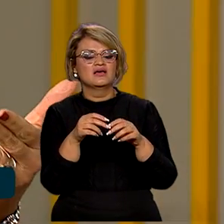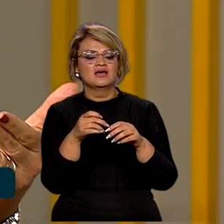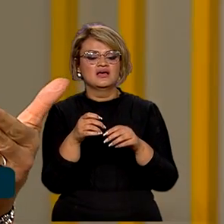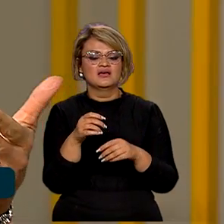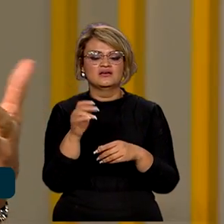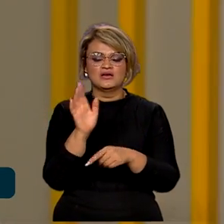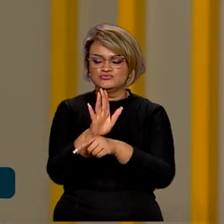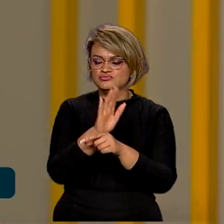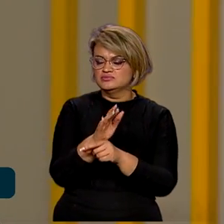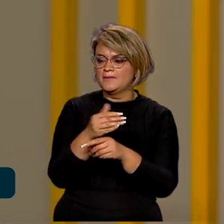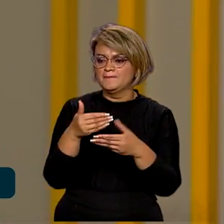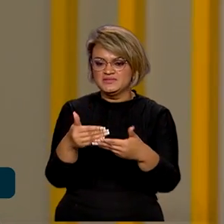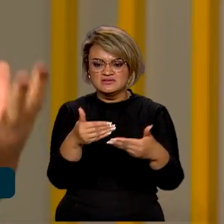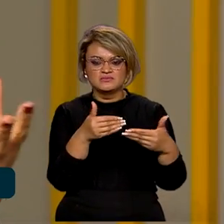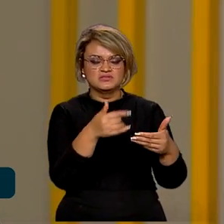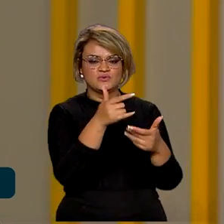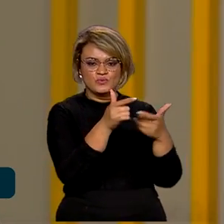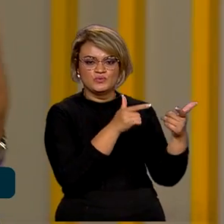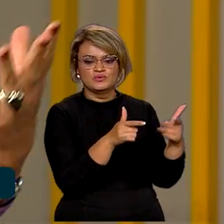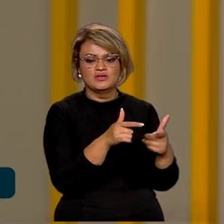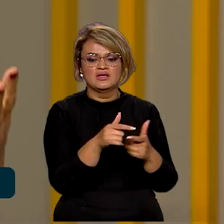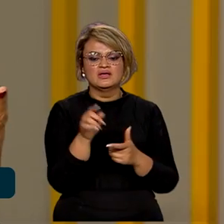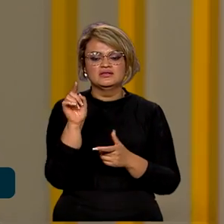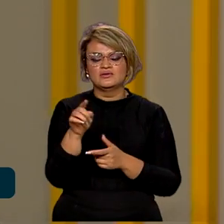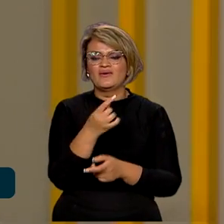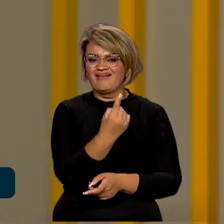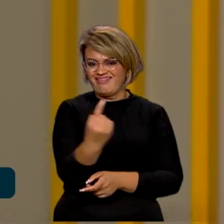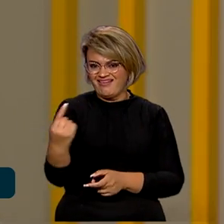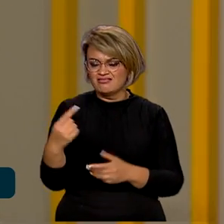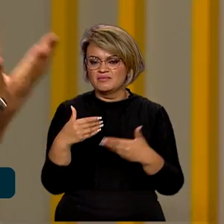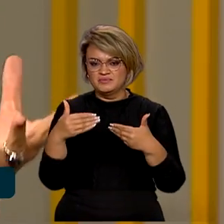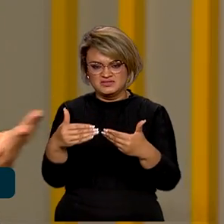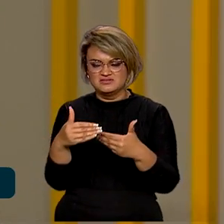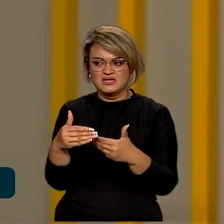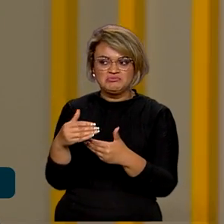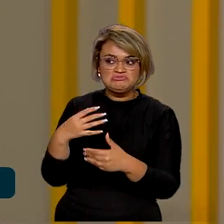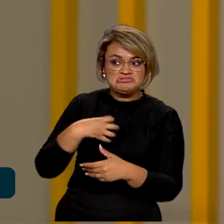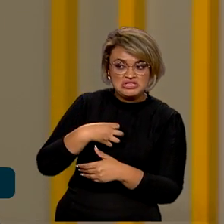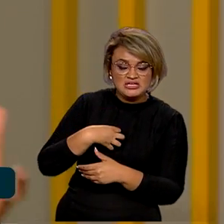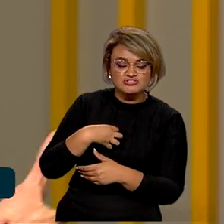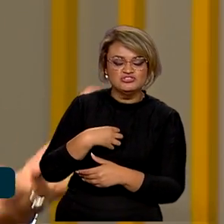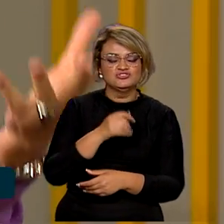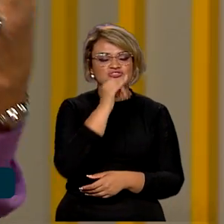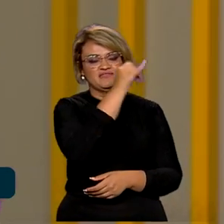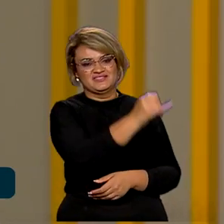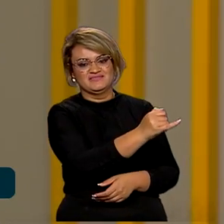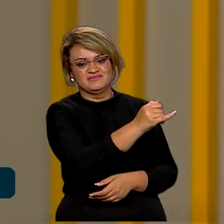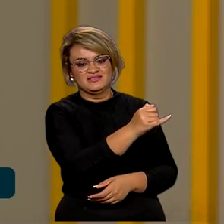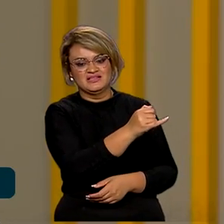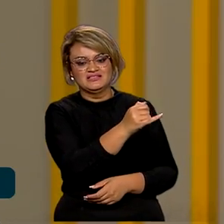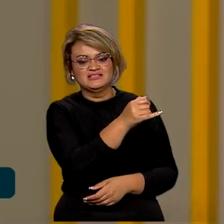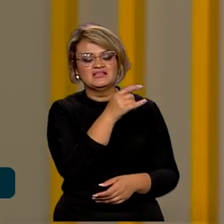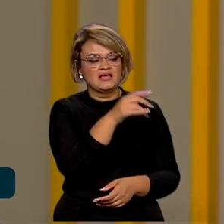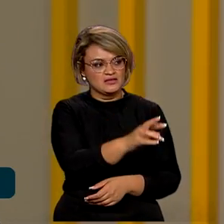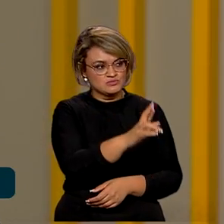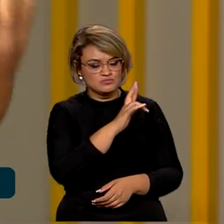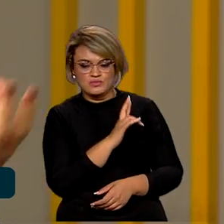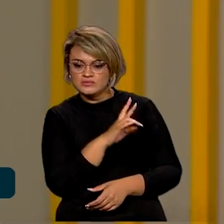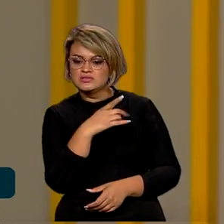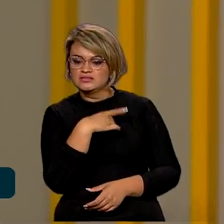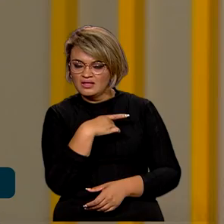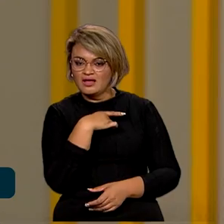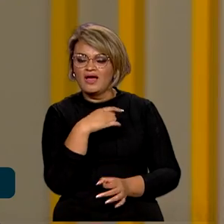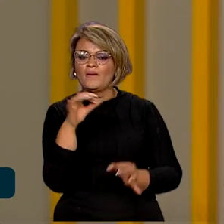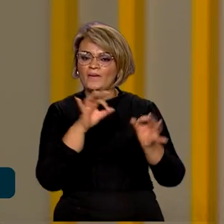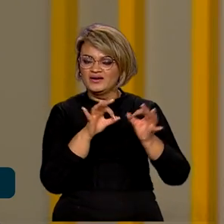entre os ministérios, então o que é afeto a cada um dos ministérios a gente encaminha e, recebendo essa resposta, se